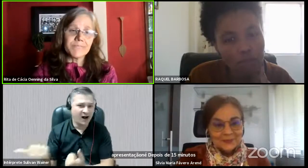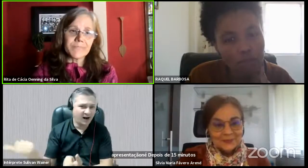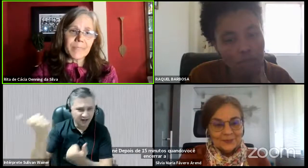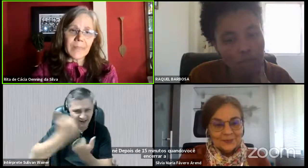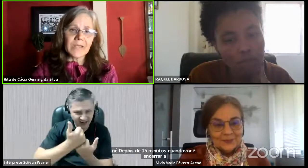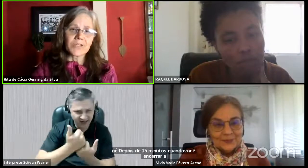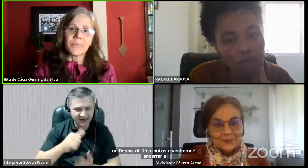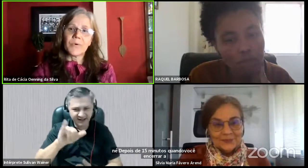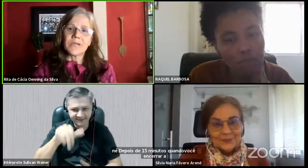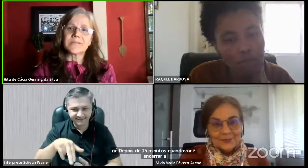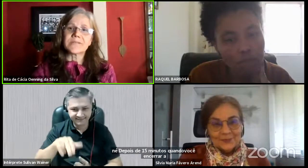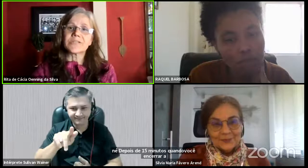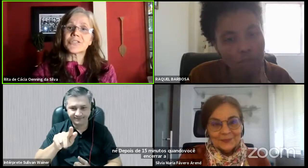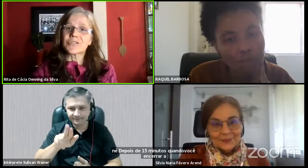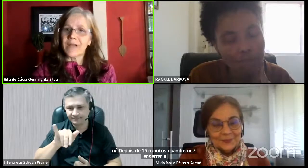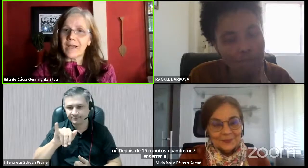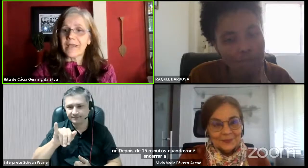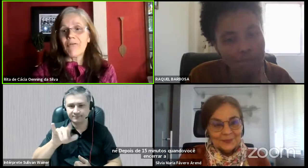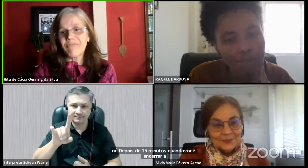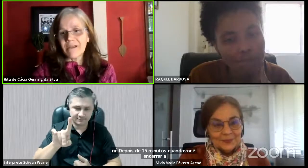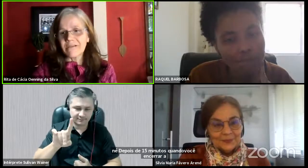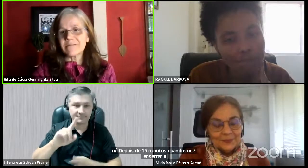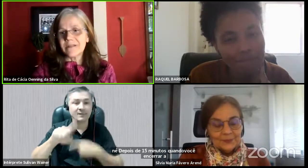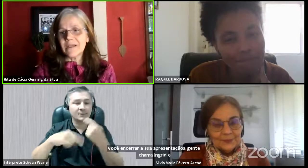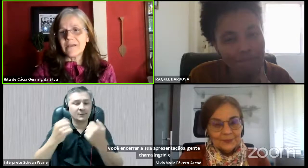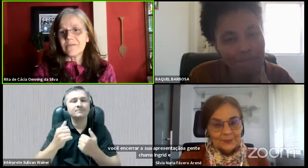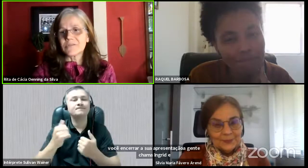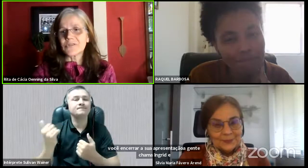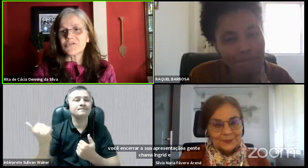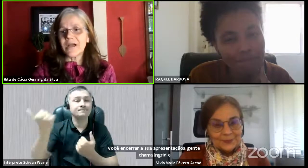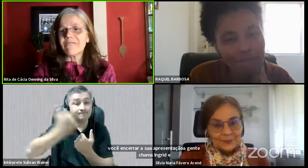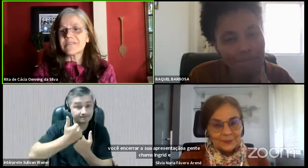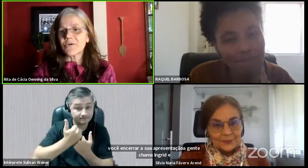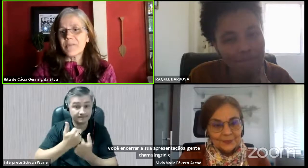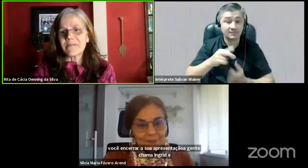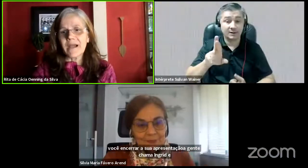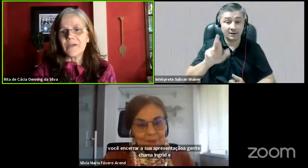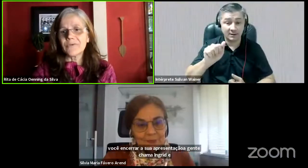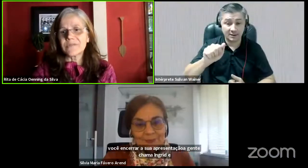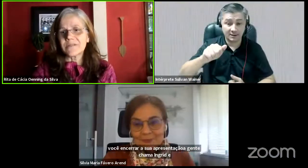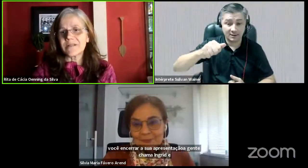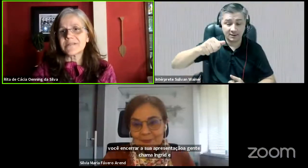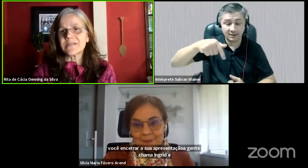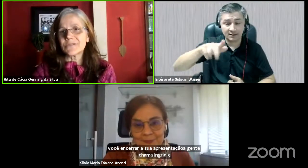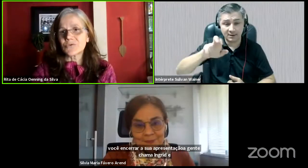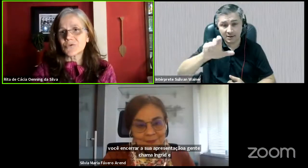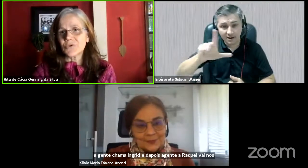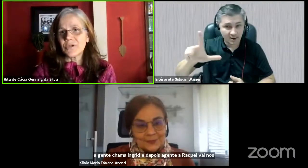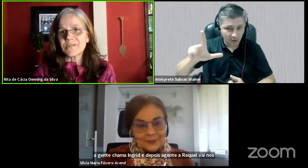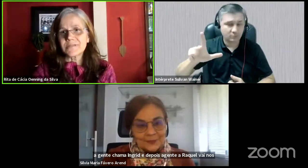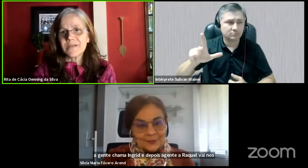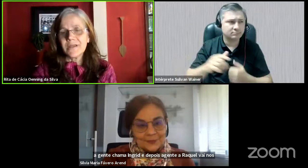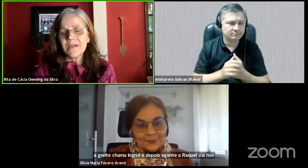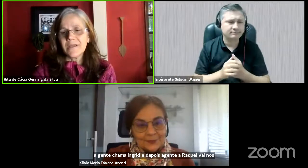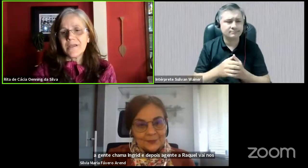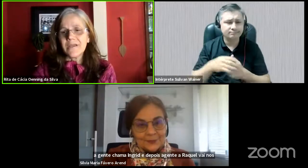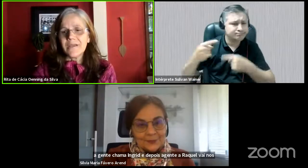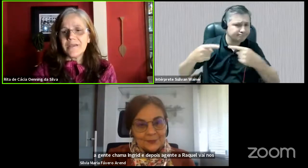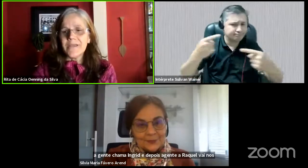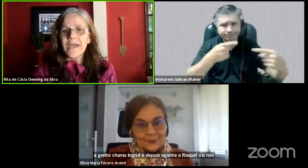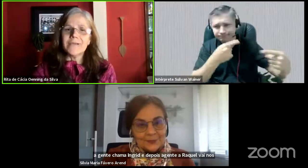Ingrid e, depois, a Raquel vai nos ajudar a fazer comentários e trazer discussões.